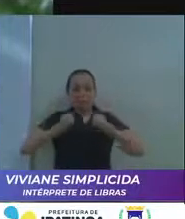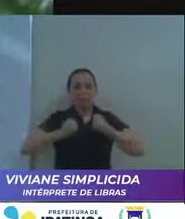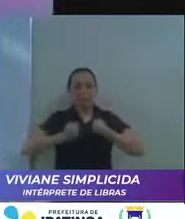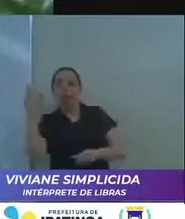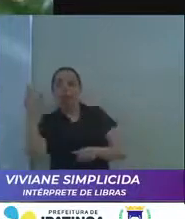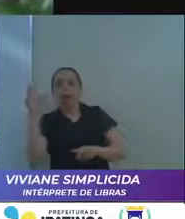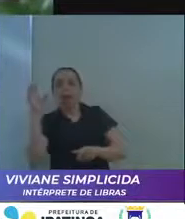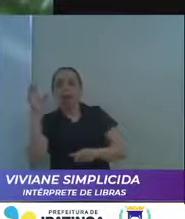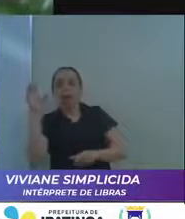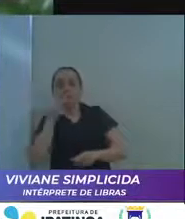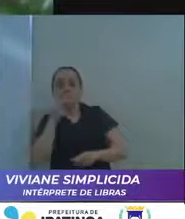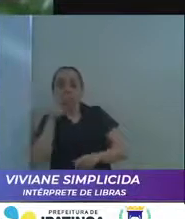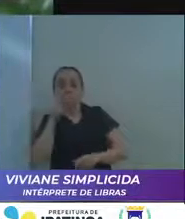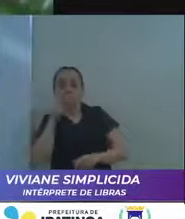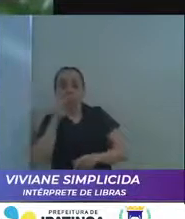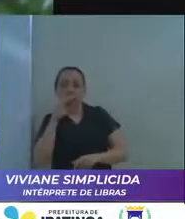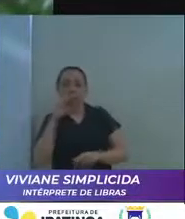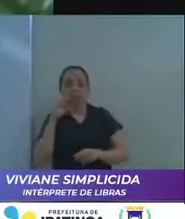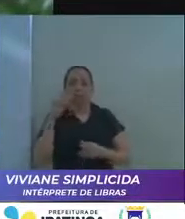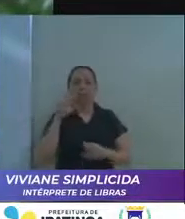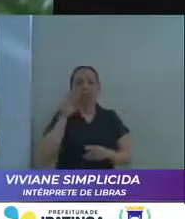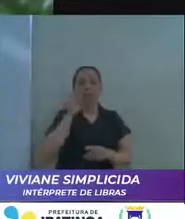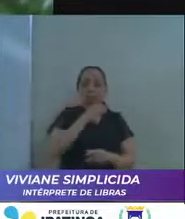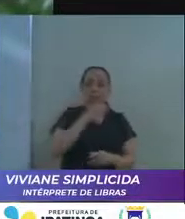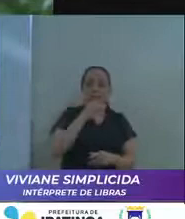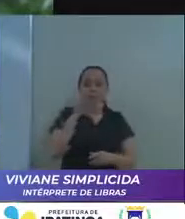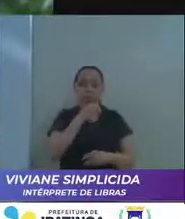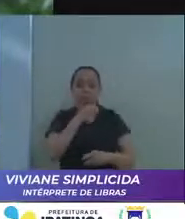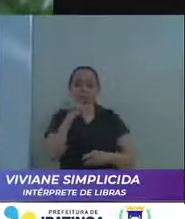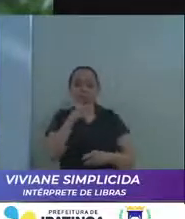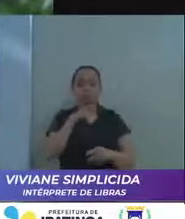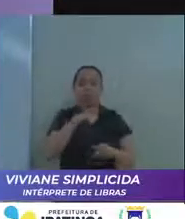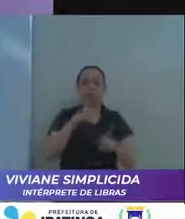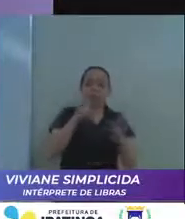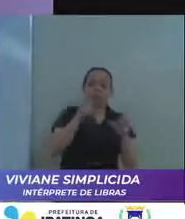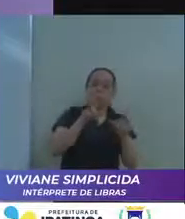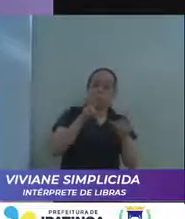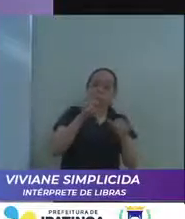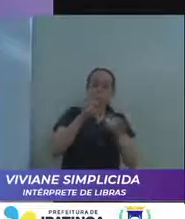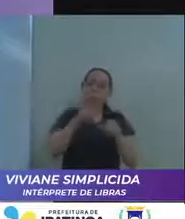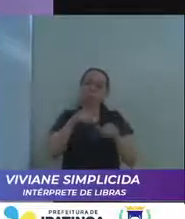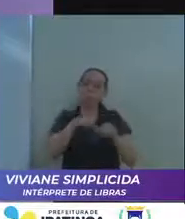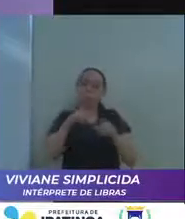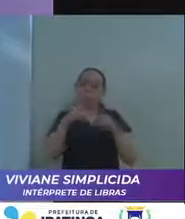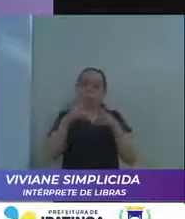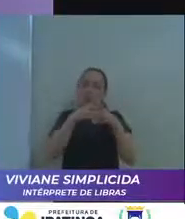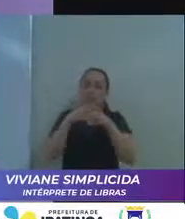da laringe, dentes associados a bebidas ou alimentos gelados.